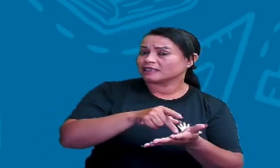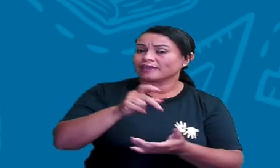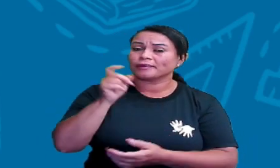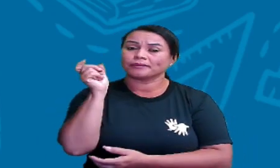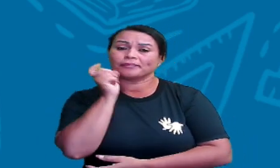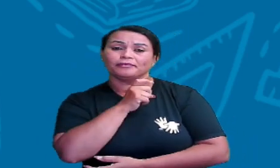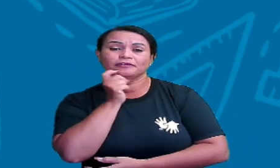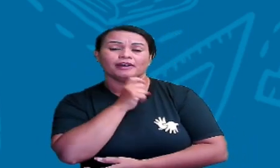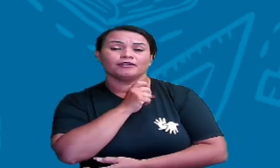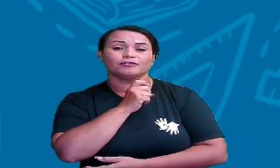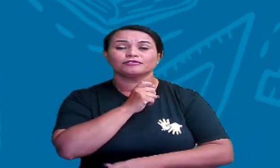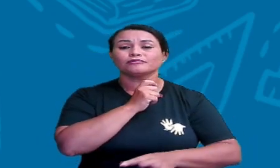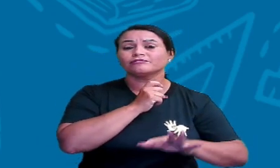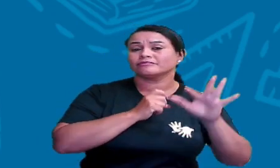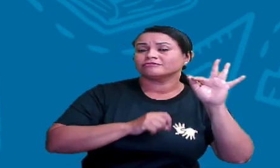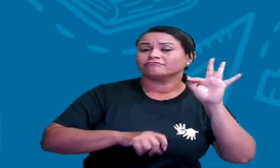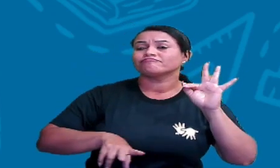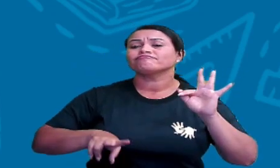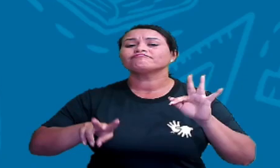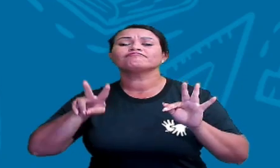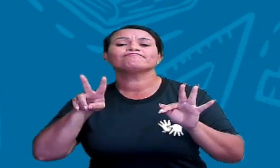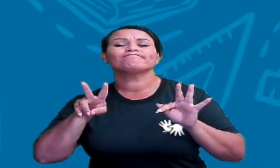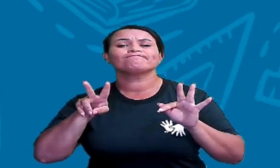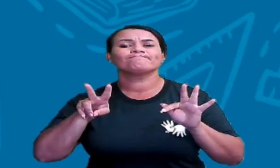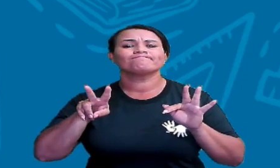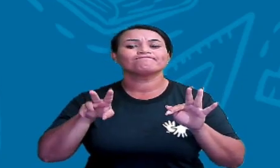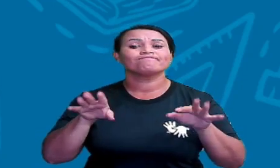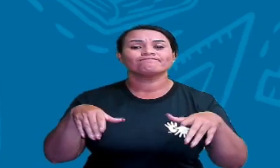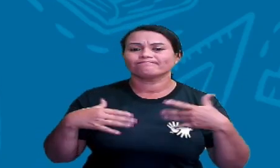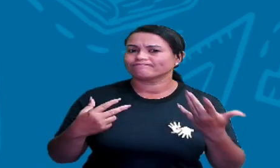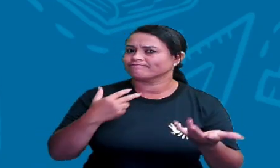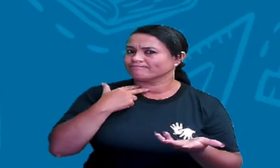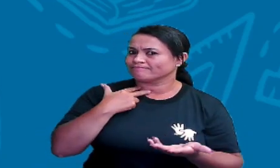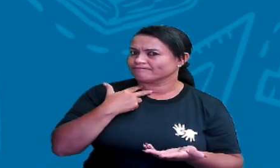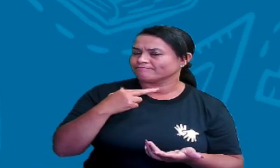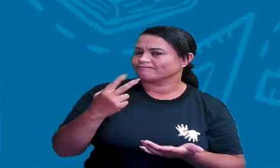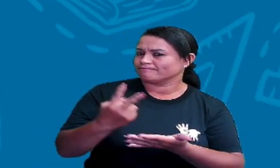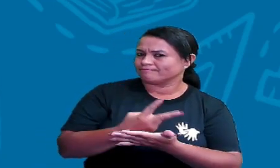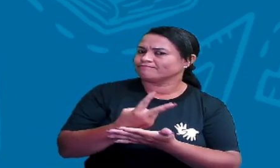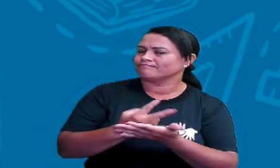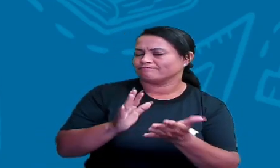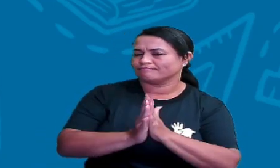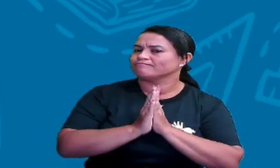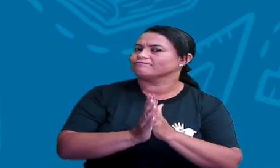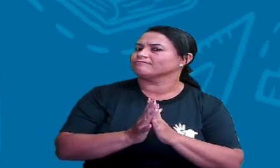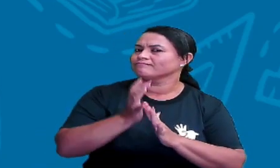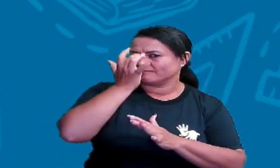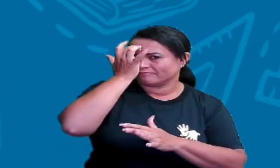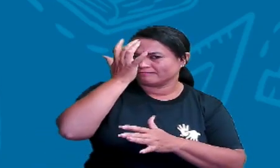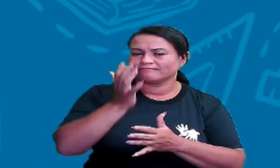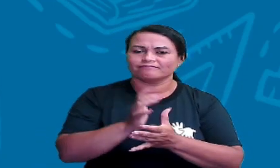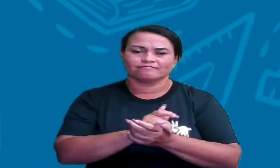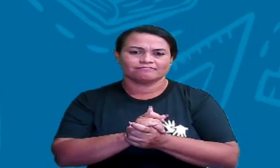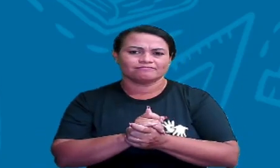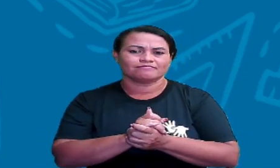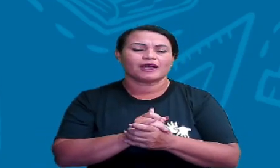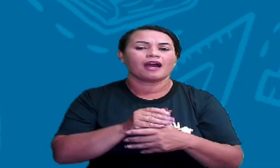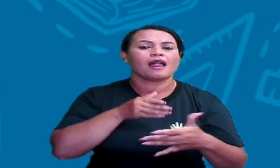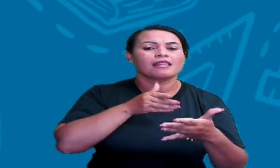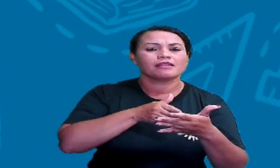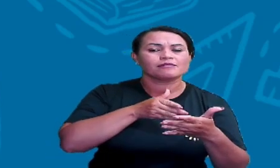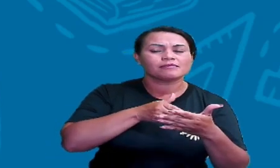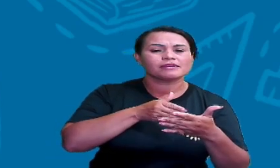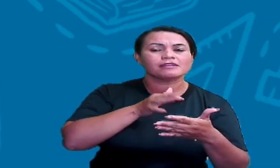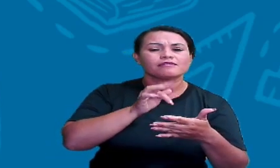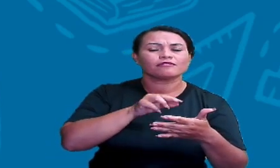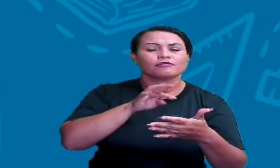falso? E aí, gente, eu não quero ver ninguém errando essa, né? Mas tá muito fácil, gente. Então, limite e